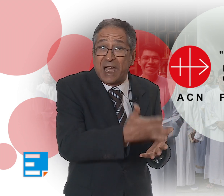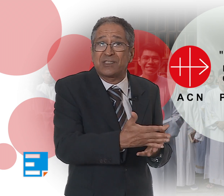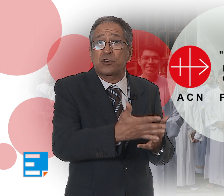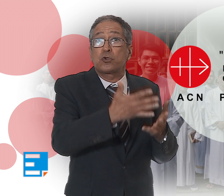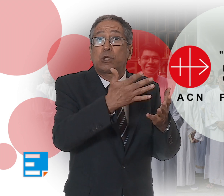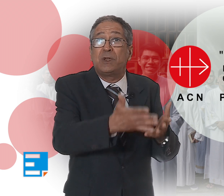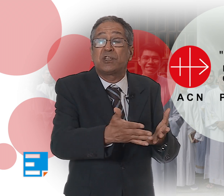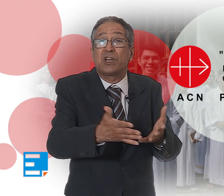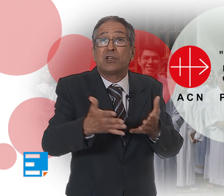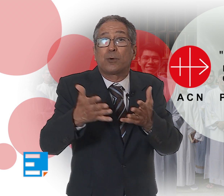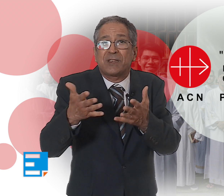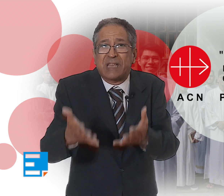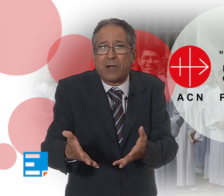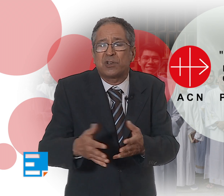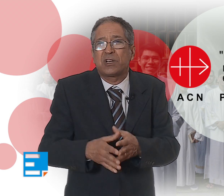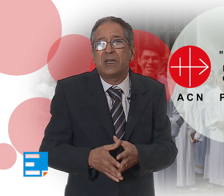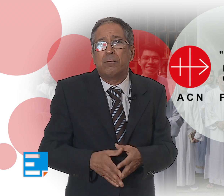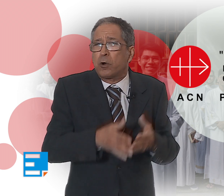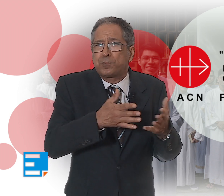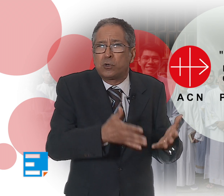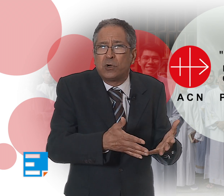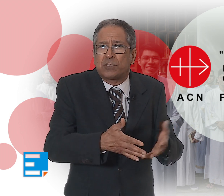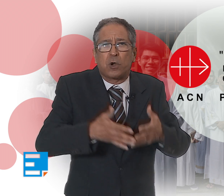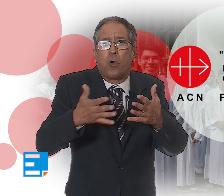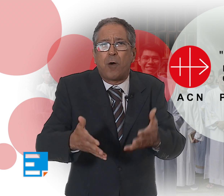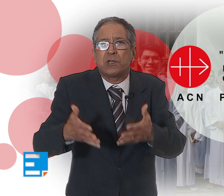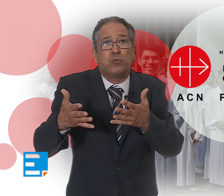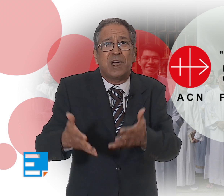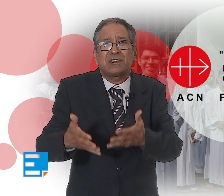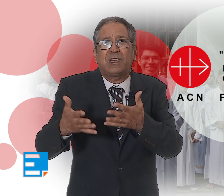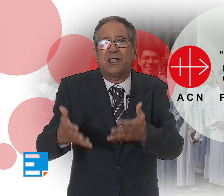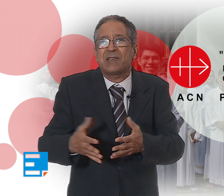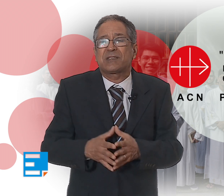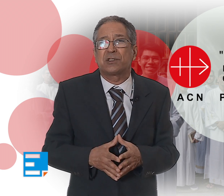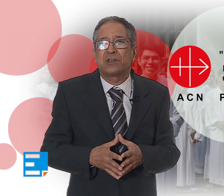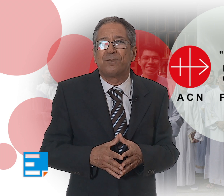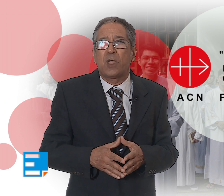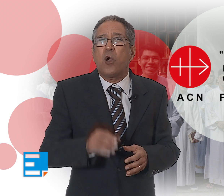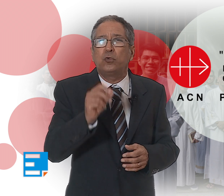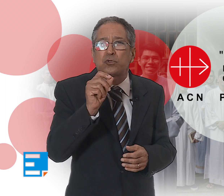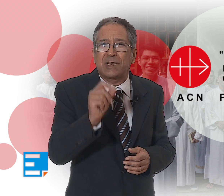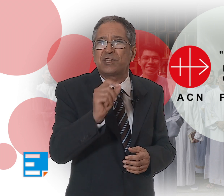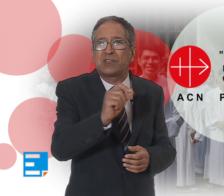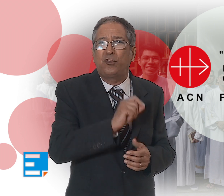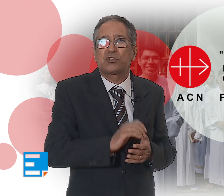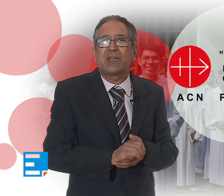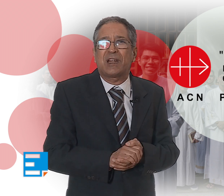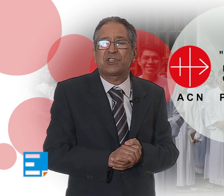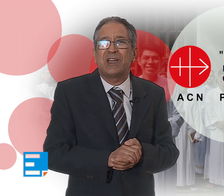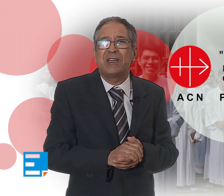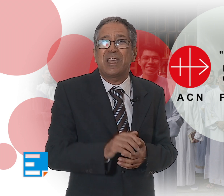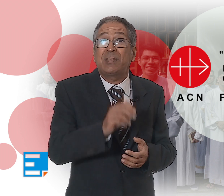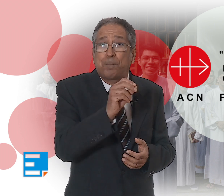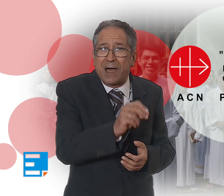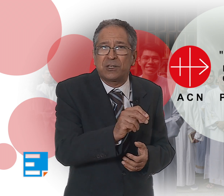naquelas casas construídas sobre as águas moram pessoas, moram homens, mulheres e crianças. Um dos grandes desafios da